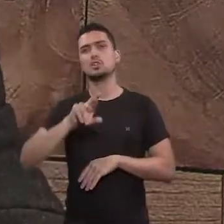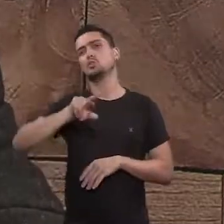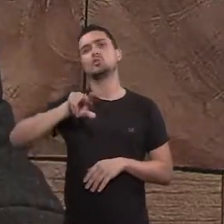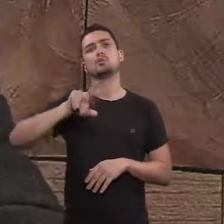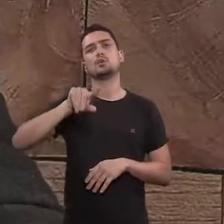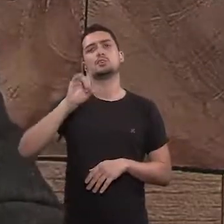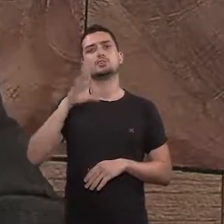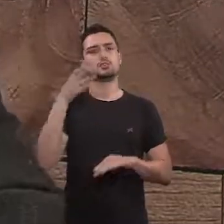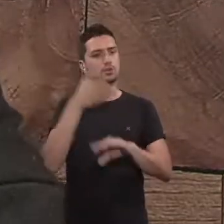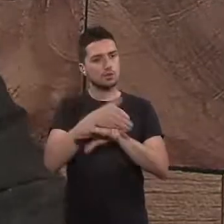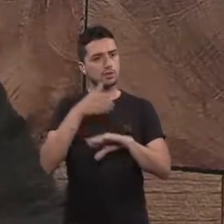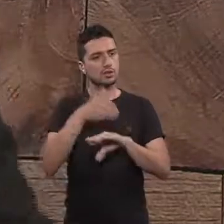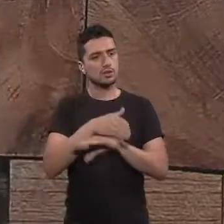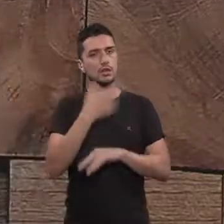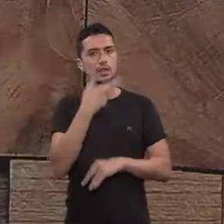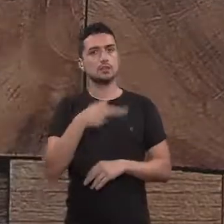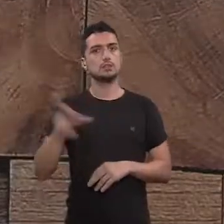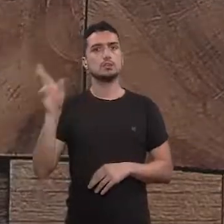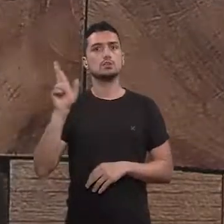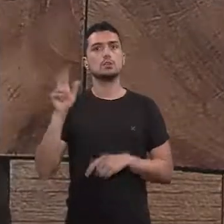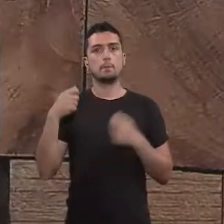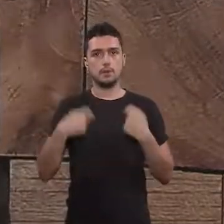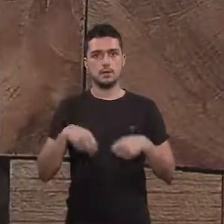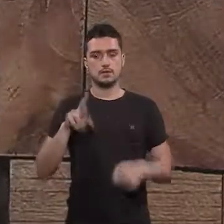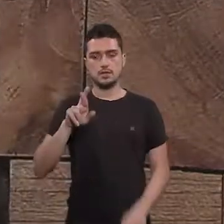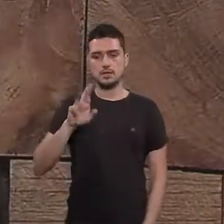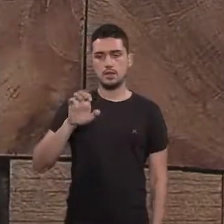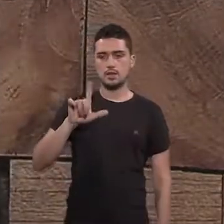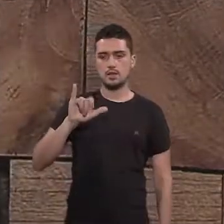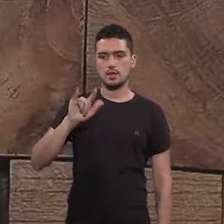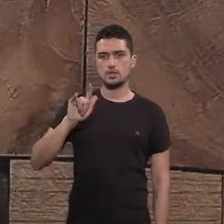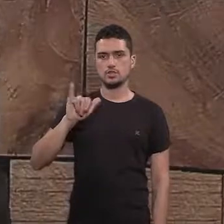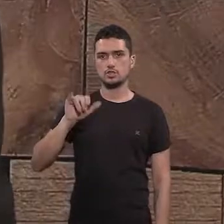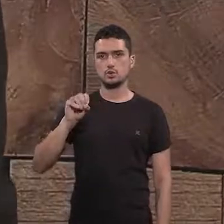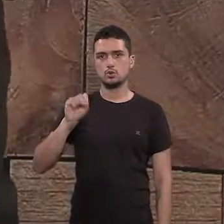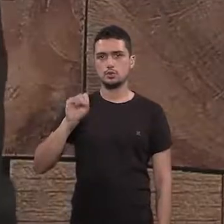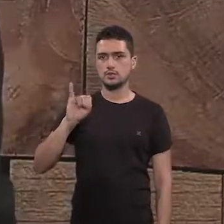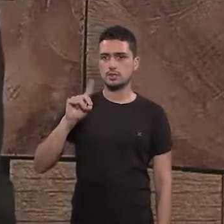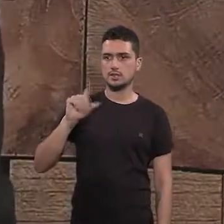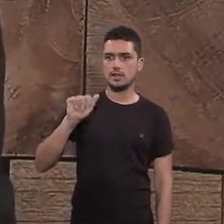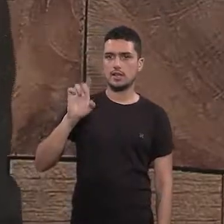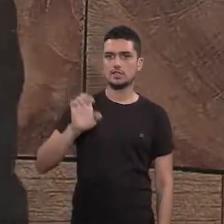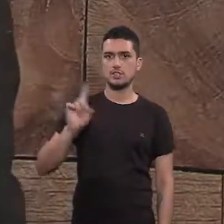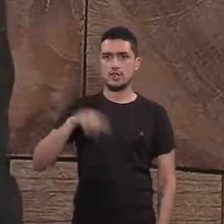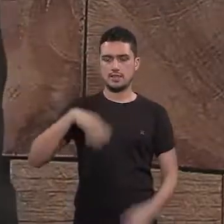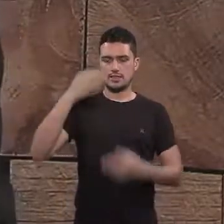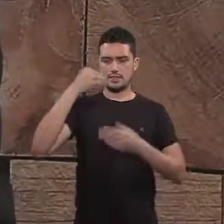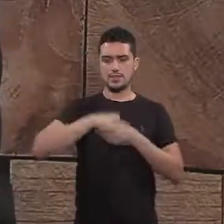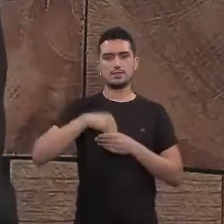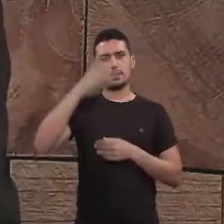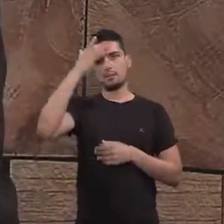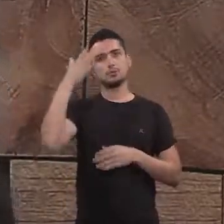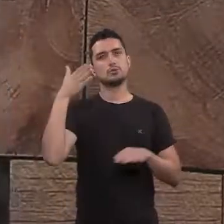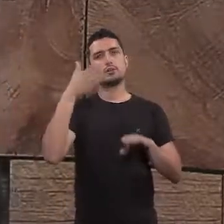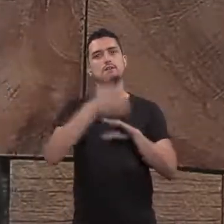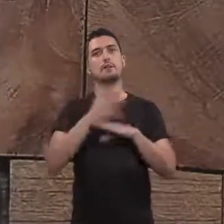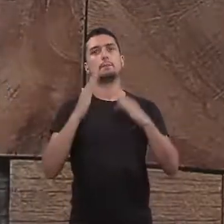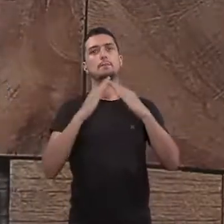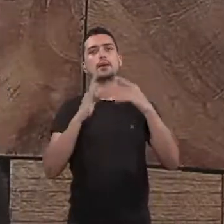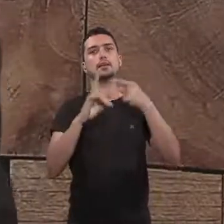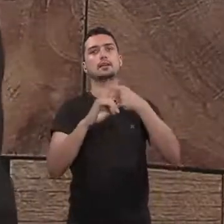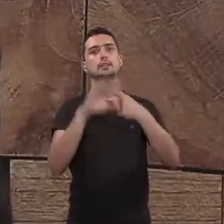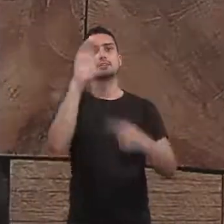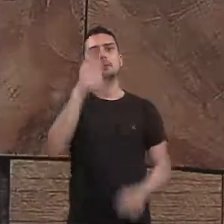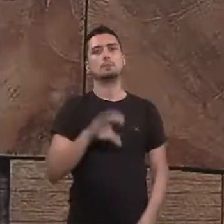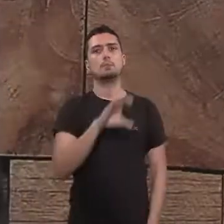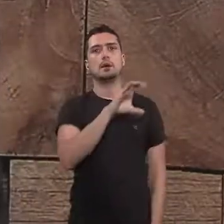não é só frequentando. É preciso ter a chamada religiosidade intrínseca. Não é extrínseca, é aquele indivíduo que vai para a igreja receber hóstia,